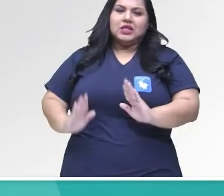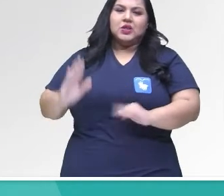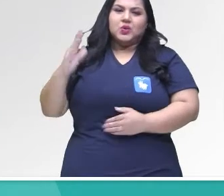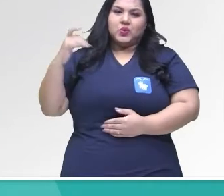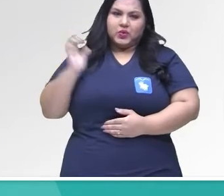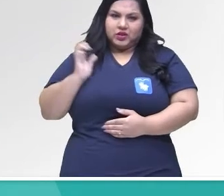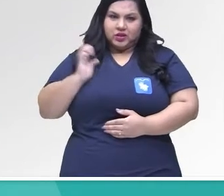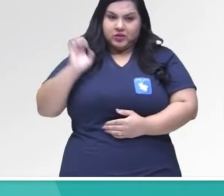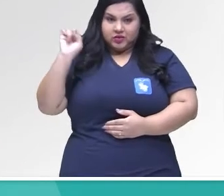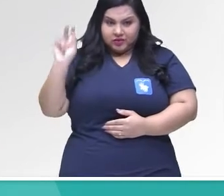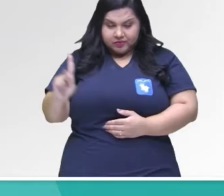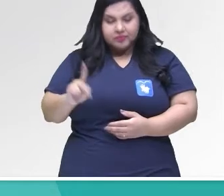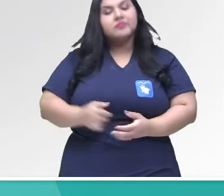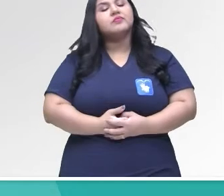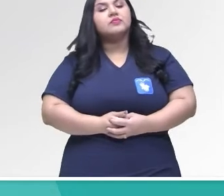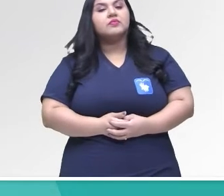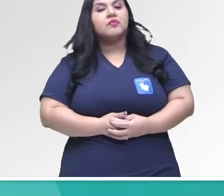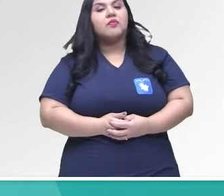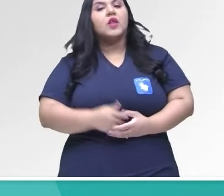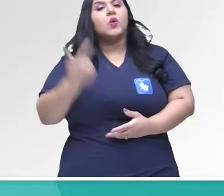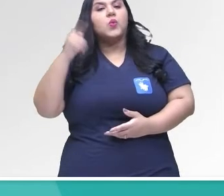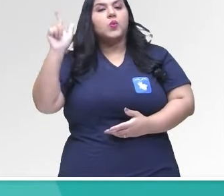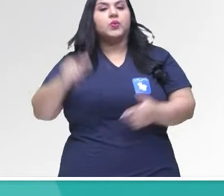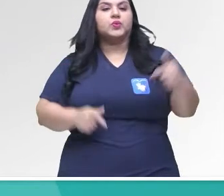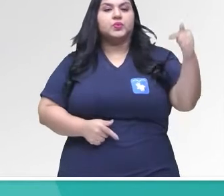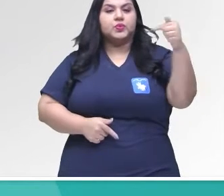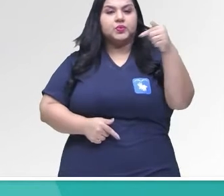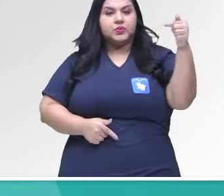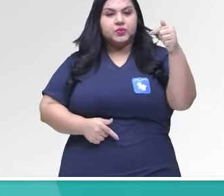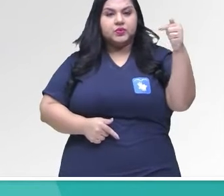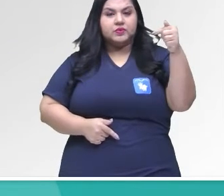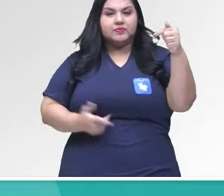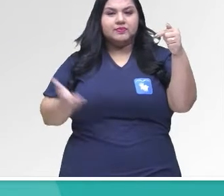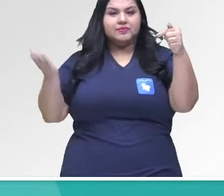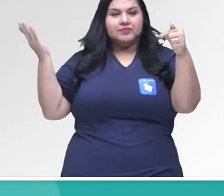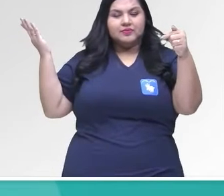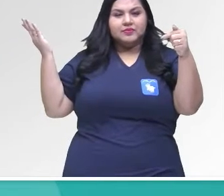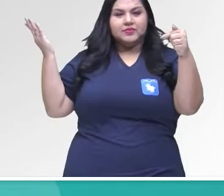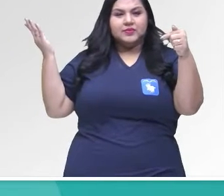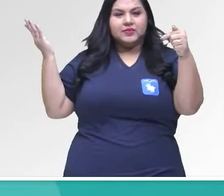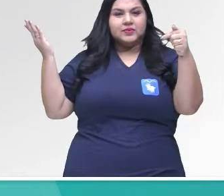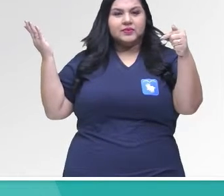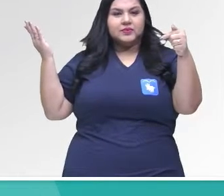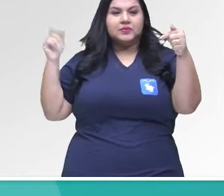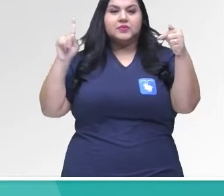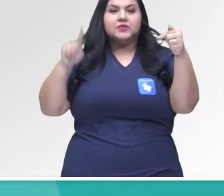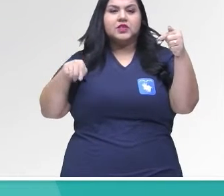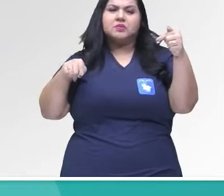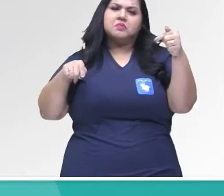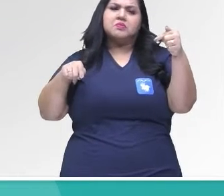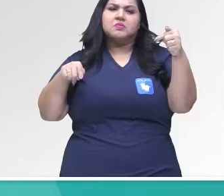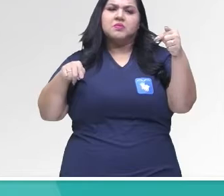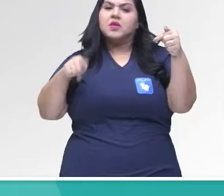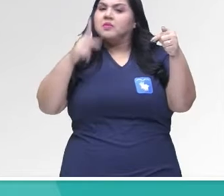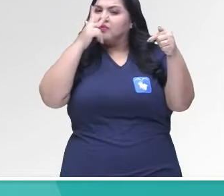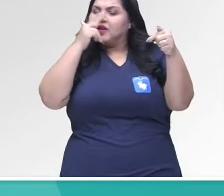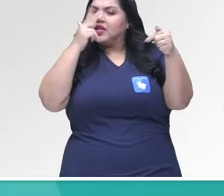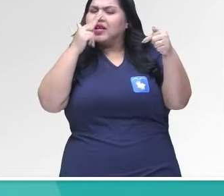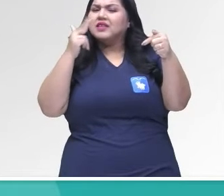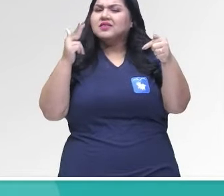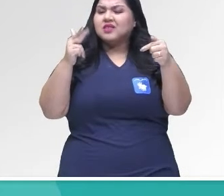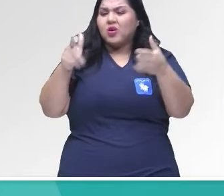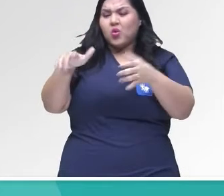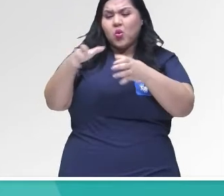Ok? E aí nós temos um outro também personagem que são Iabás. As Iabás vamos dizer, a classe mais pobre, que